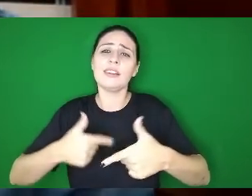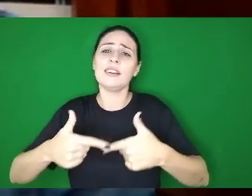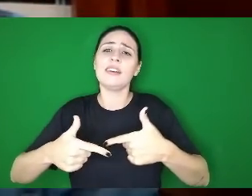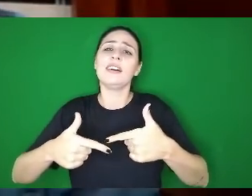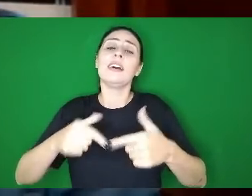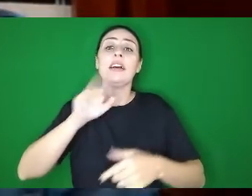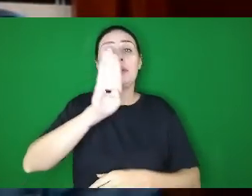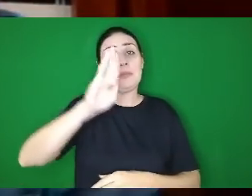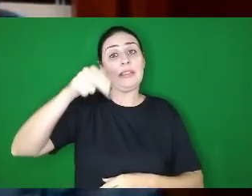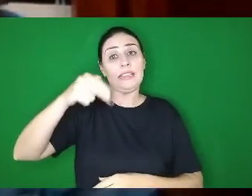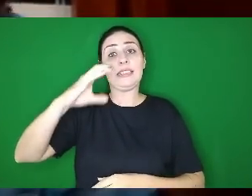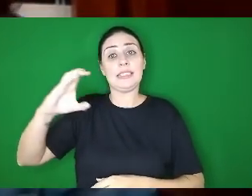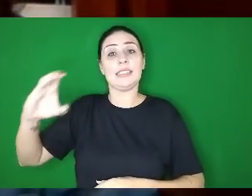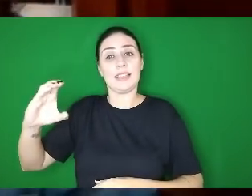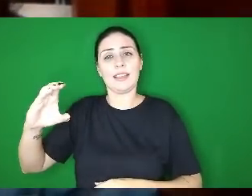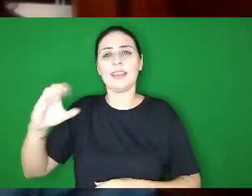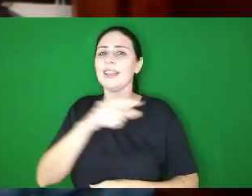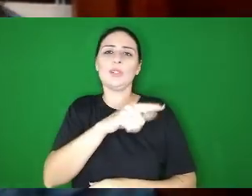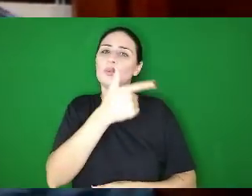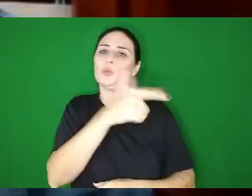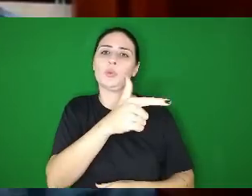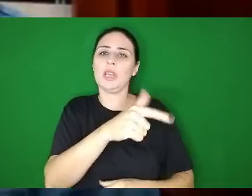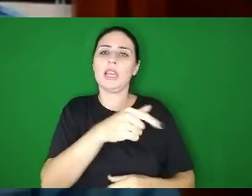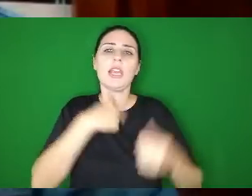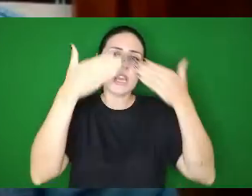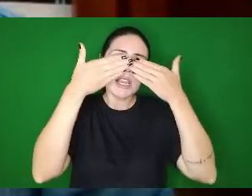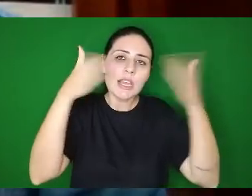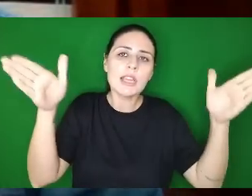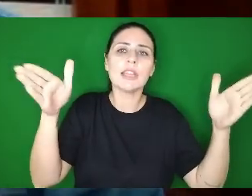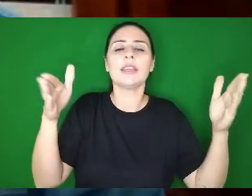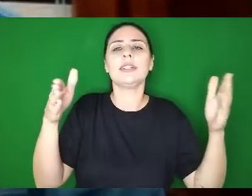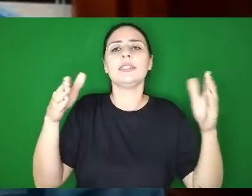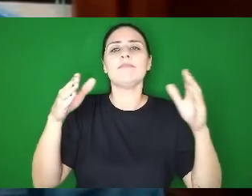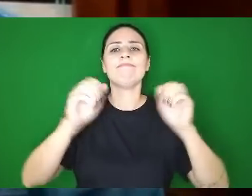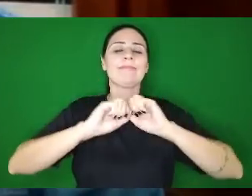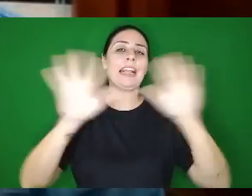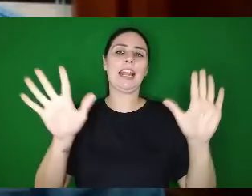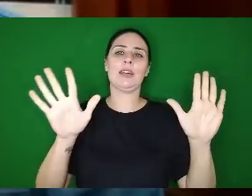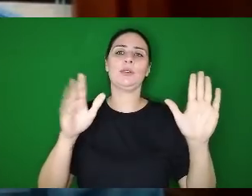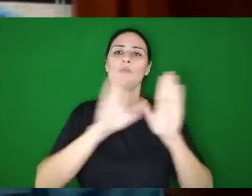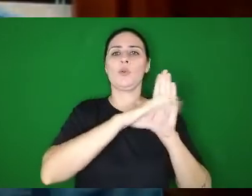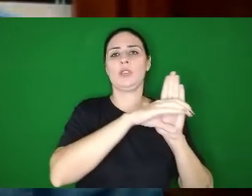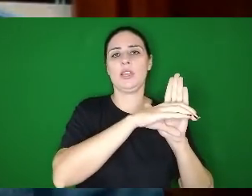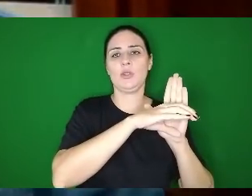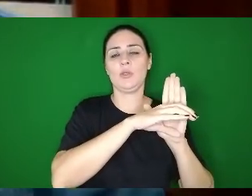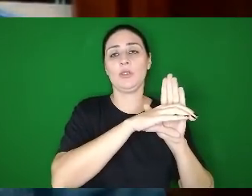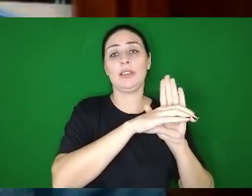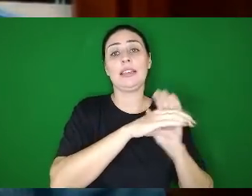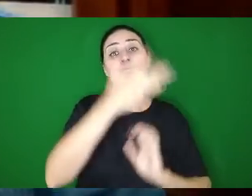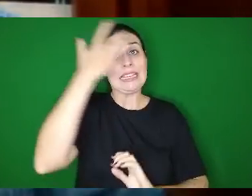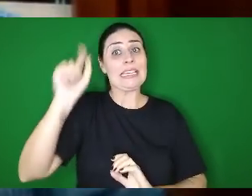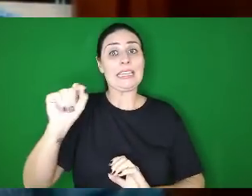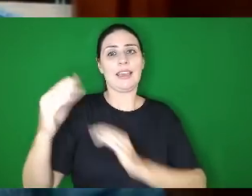A BNCC, ela não dá essa visibilidade aos conceitos. Quem tem que dar visibilidade é